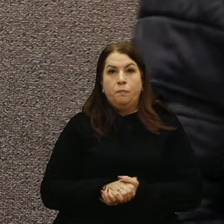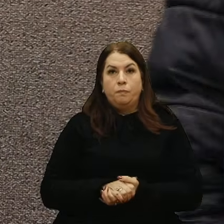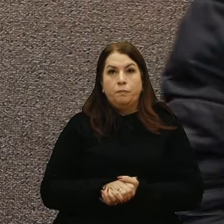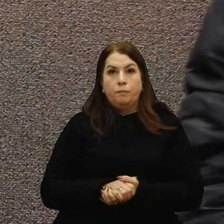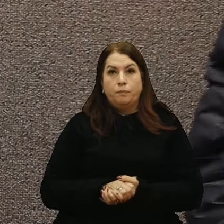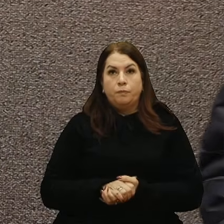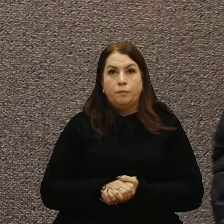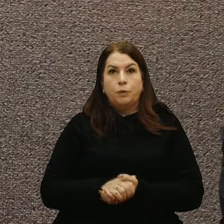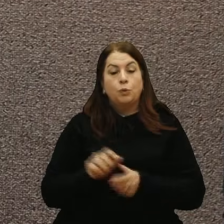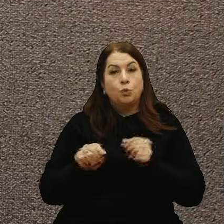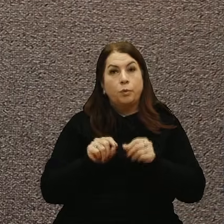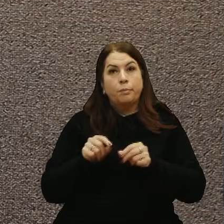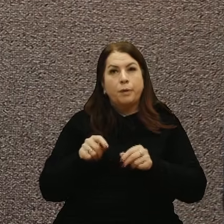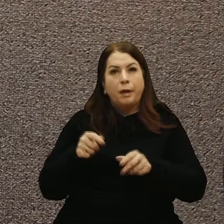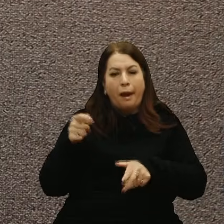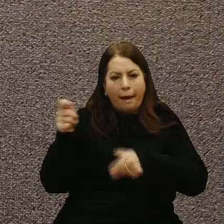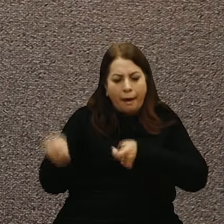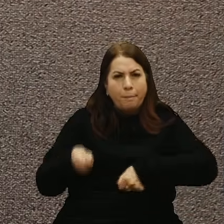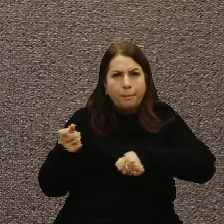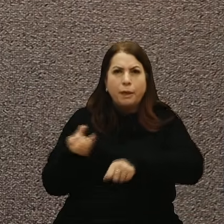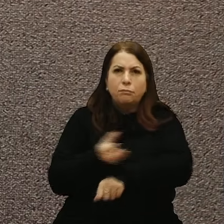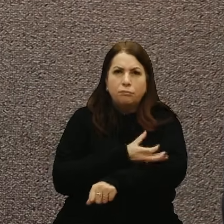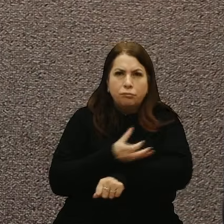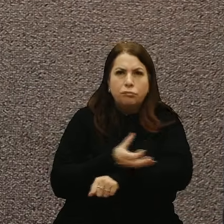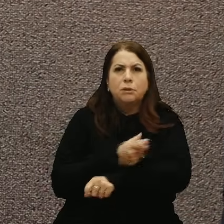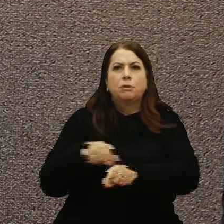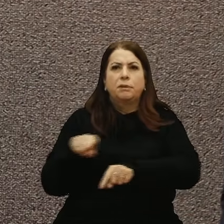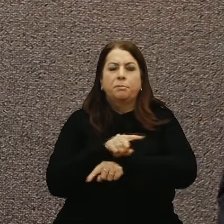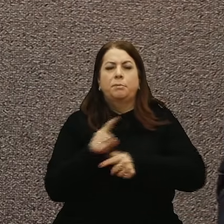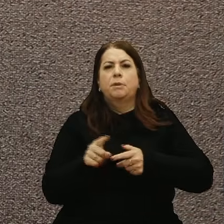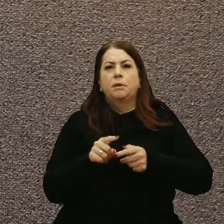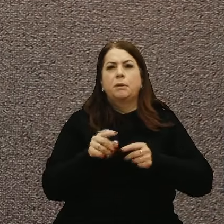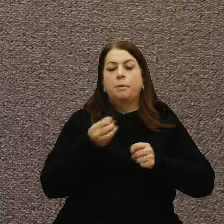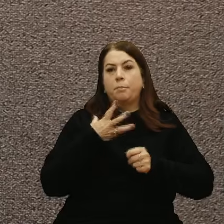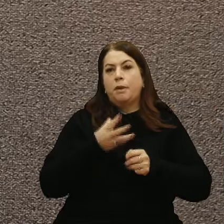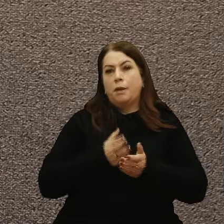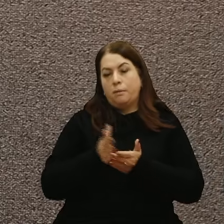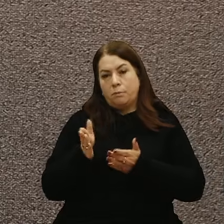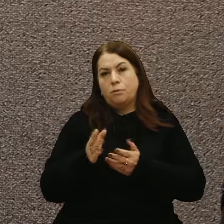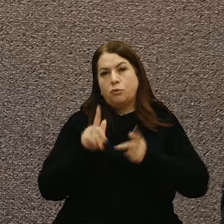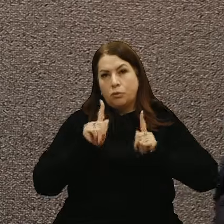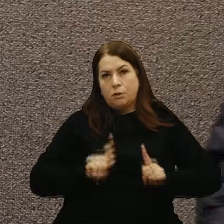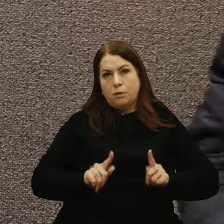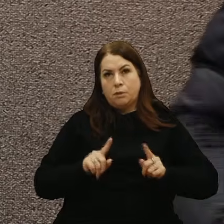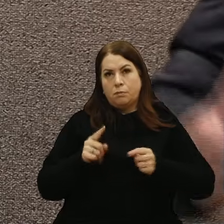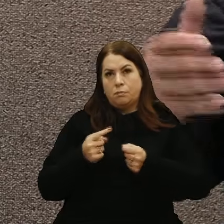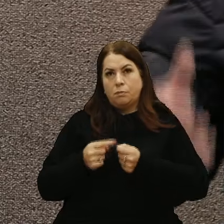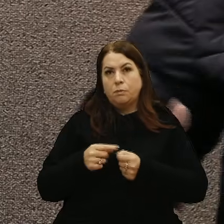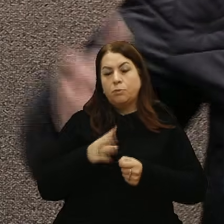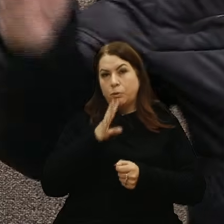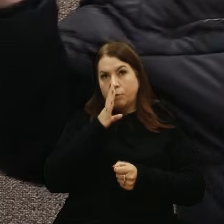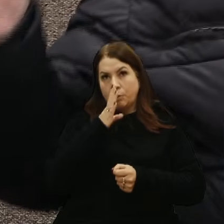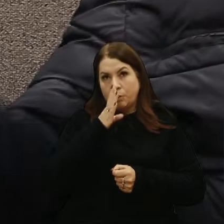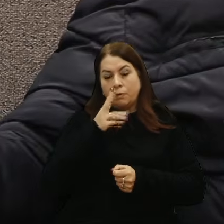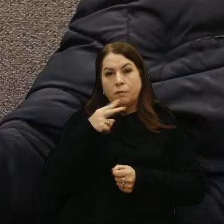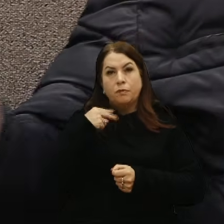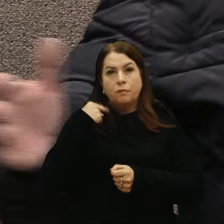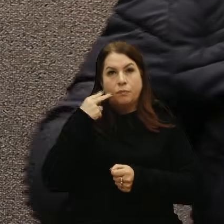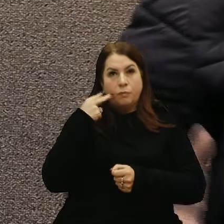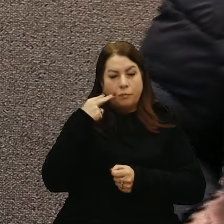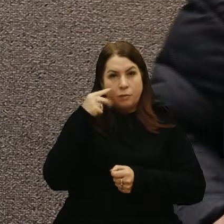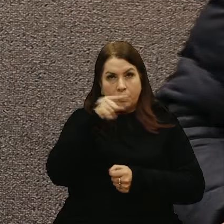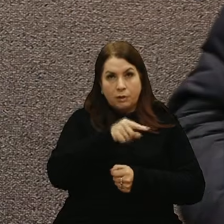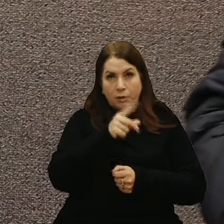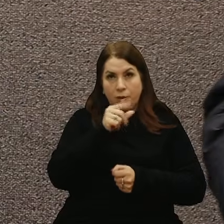Sobre a Capina, eu acho que está bem encaminhado, gestão urbana. Tenho muita admiração por meu colega Weber, quero que ele continue